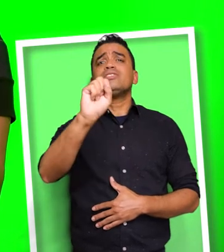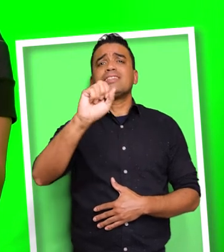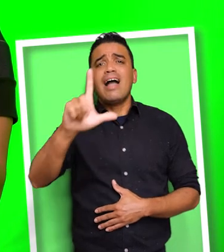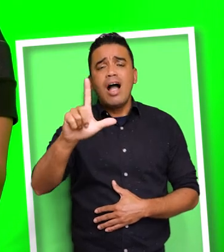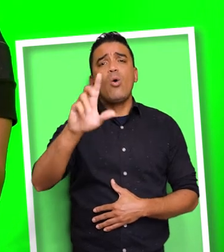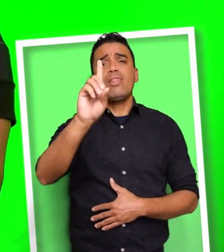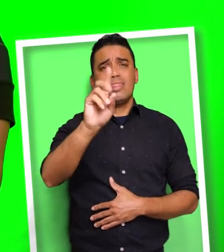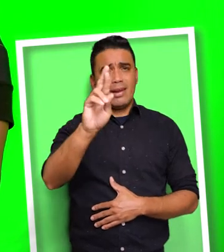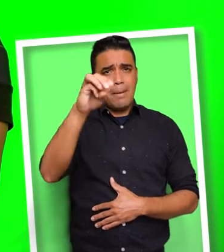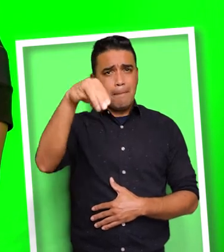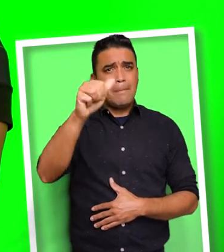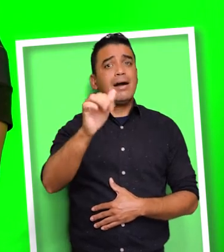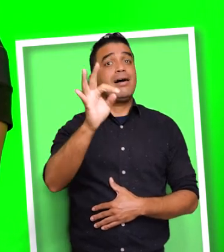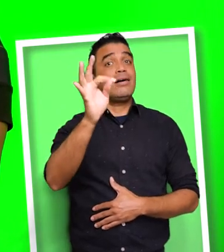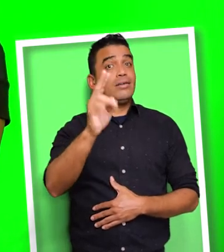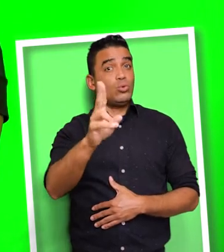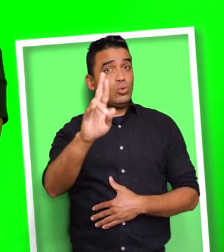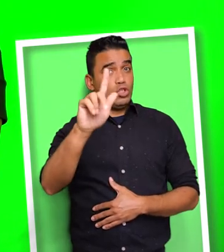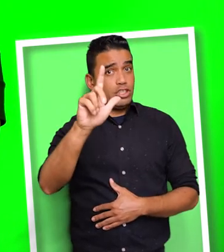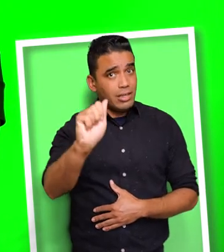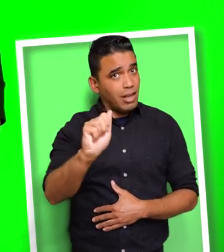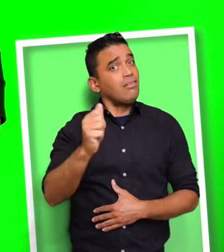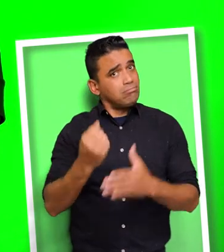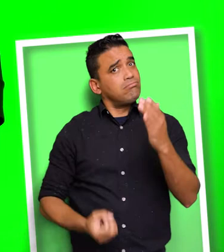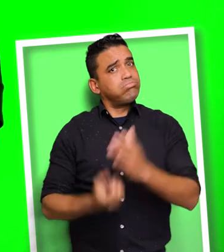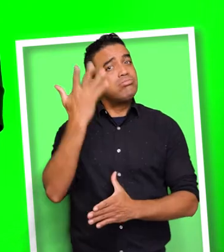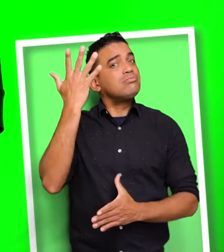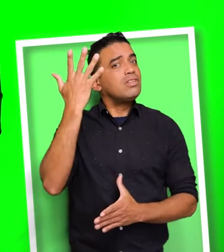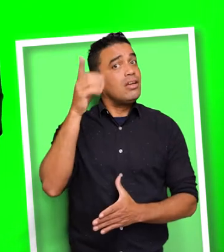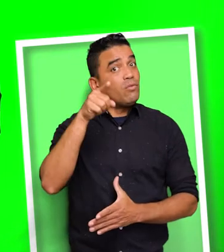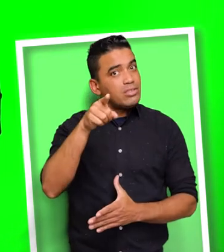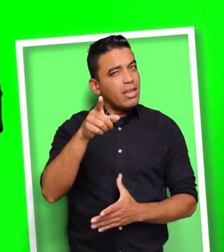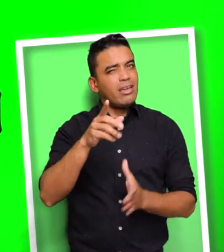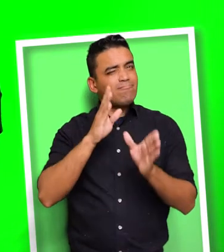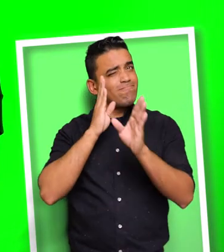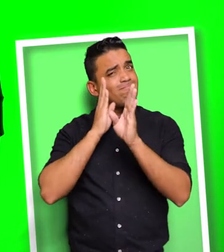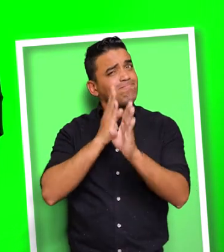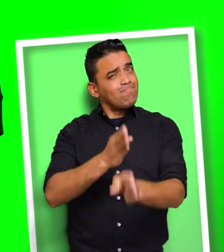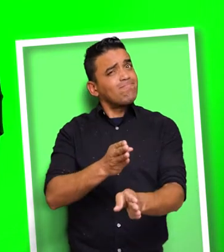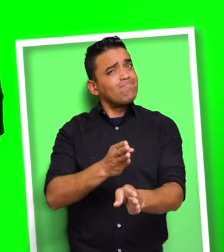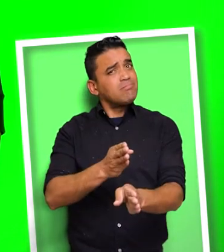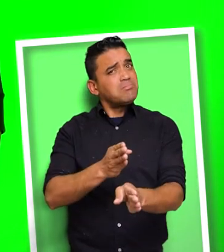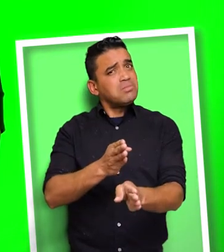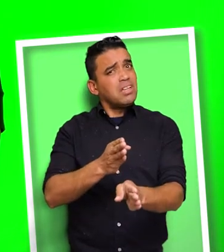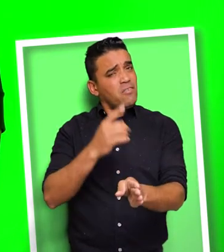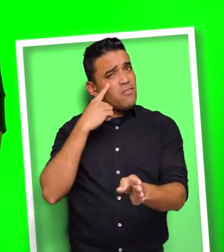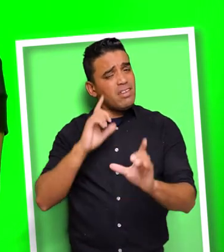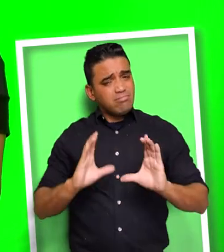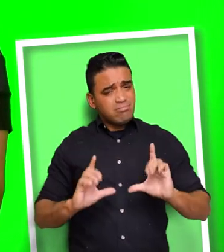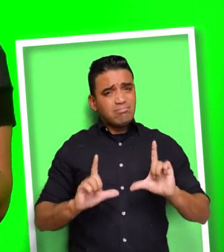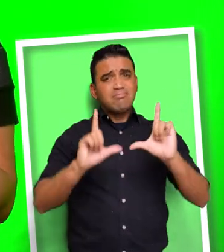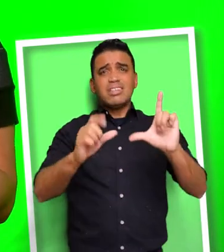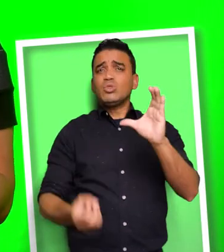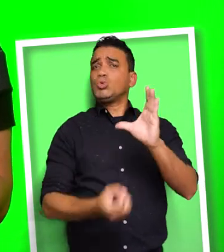só pode se acontecer se você seguir um processo de construção de